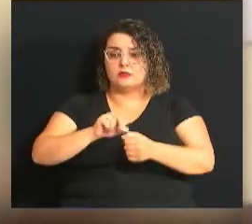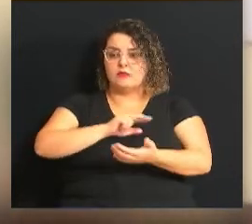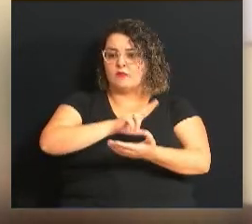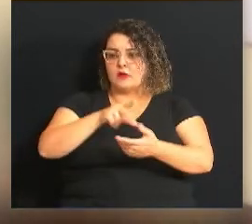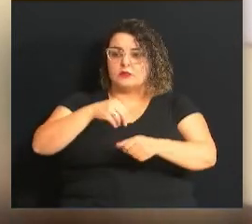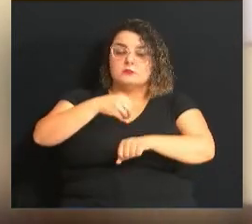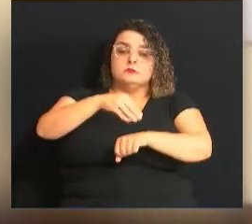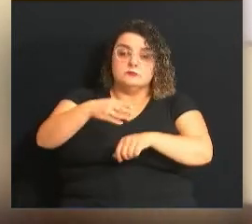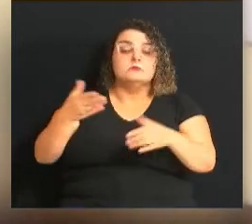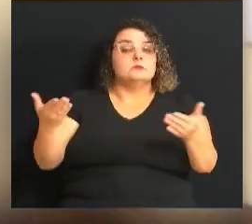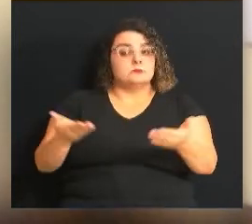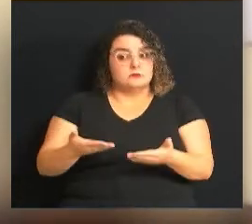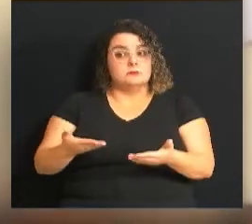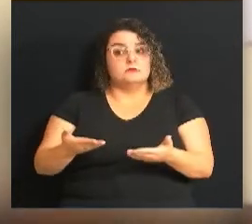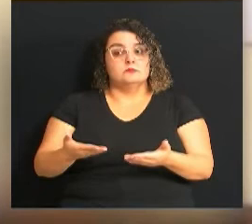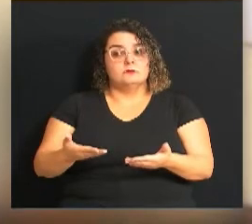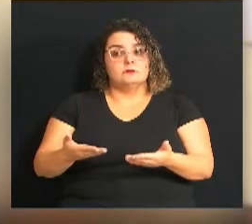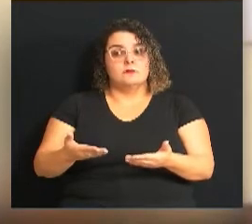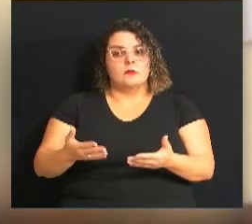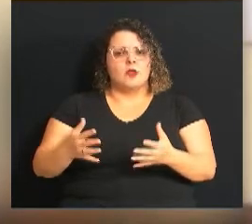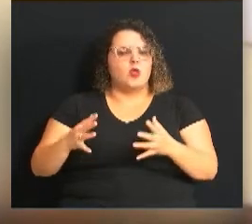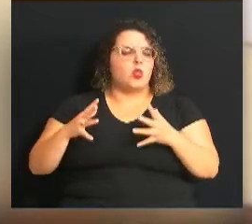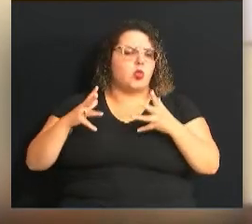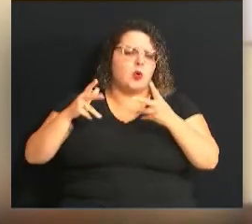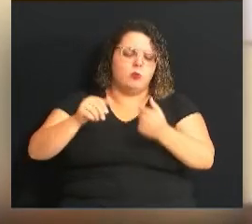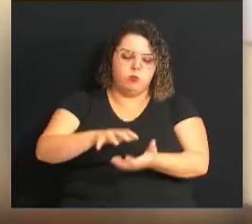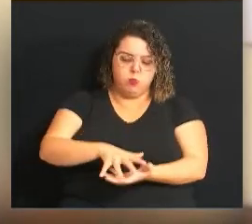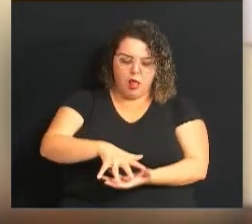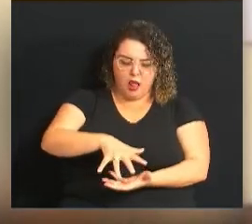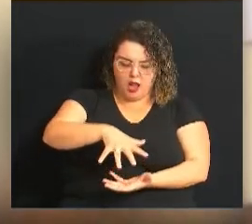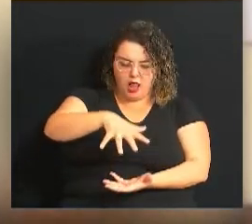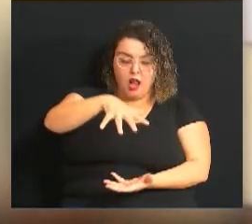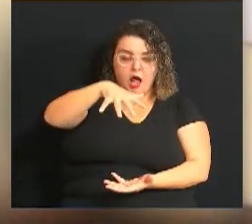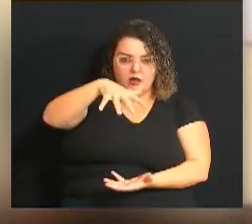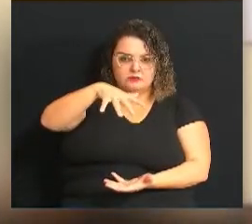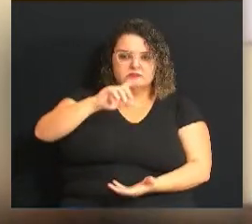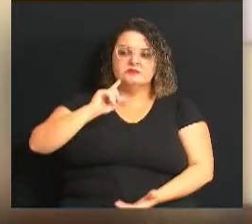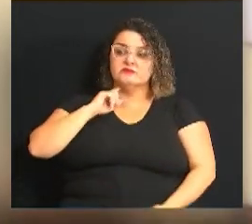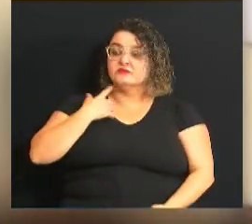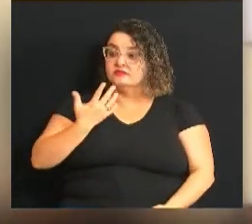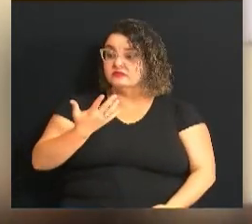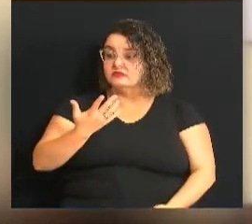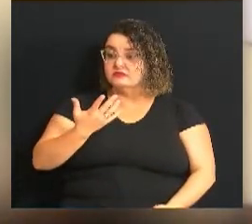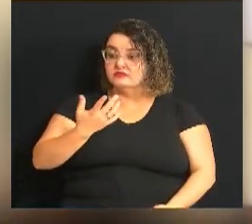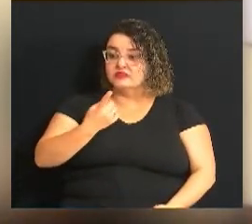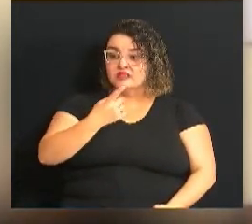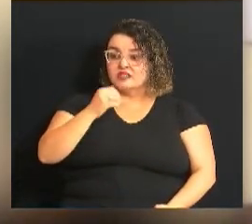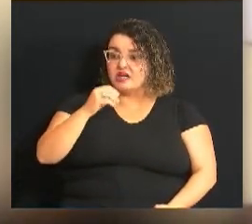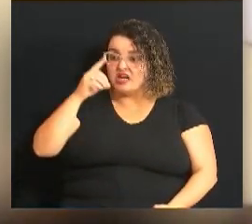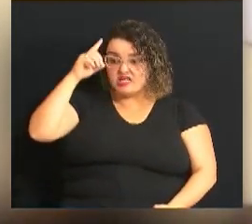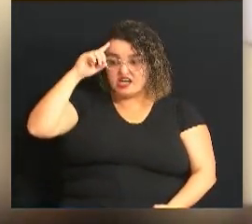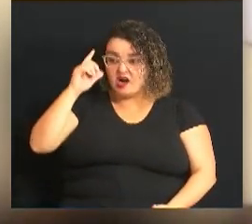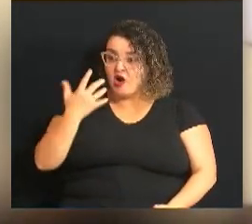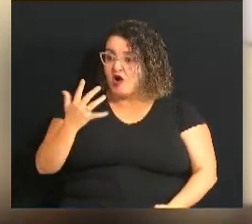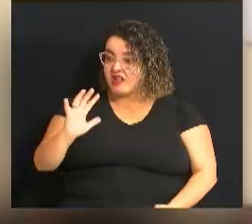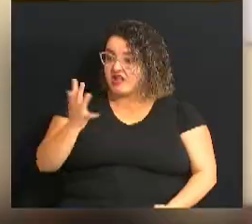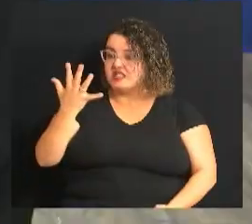para que retire todo esse entulho. Mas daqui 10 dias vai acontecer o mesmo.